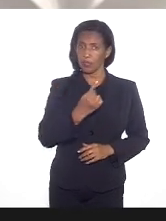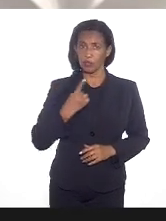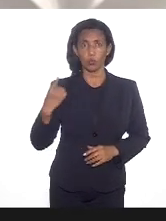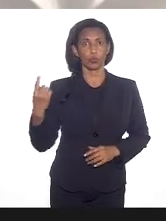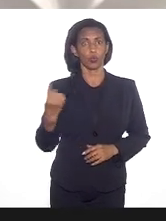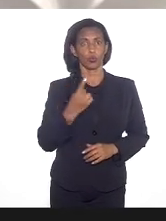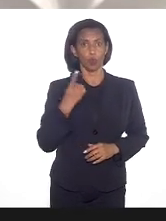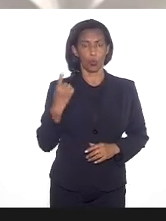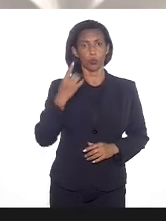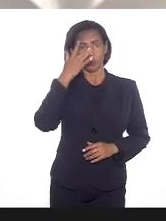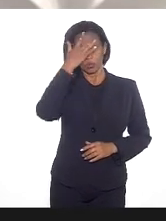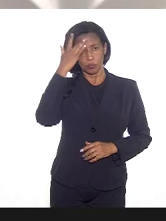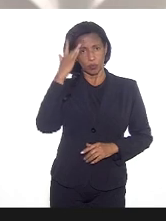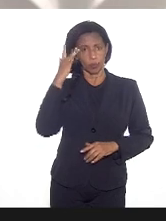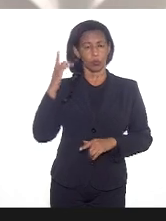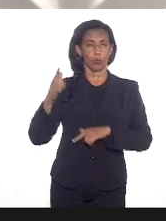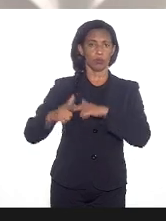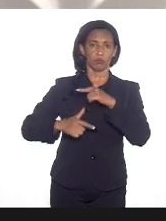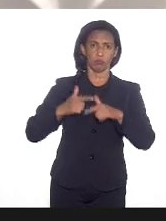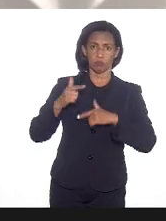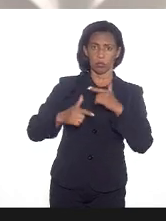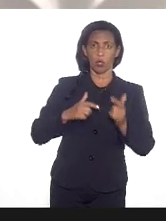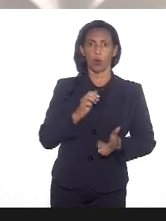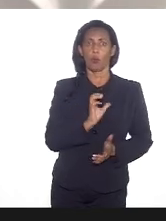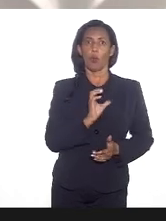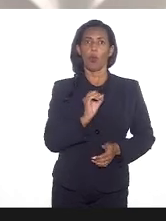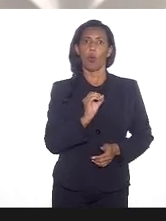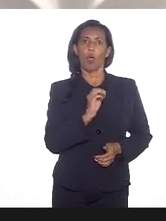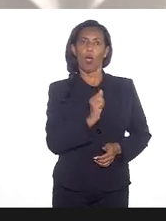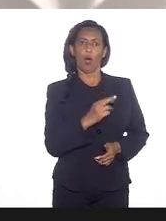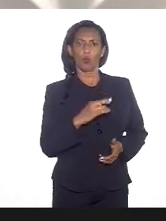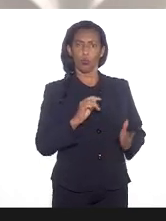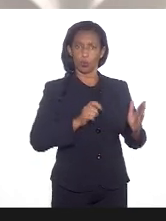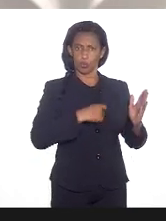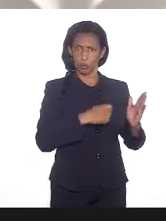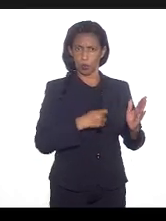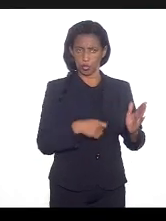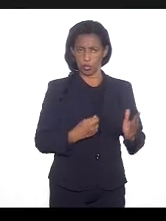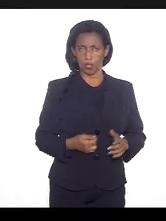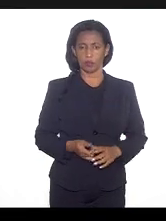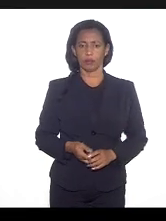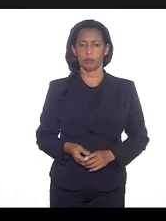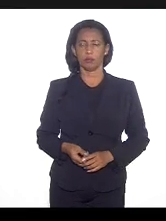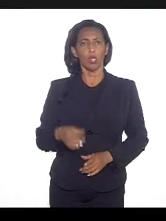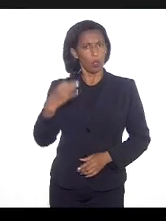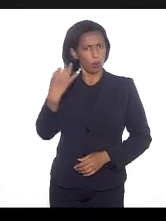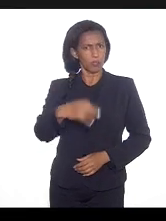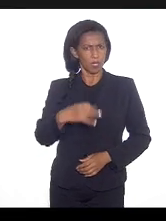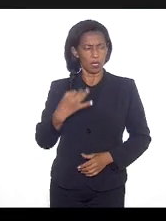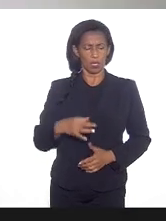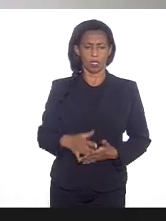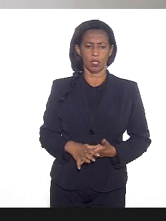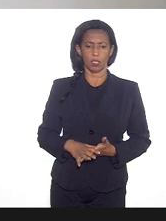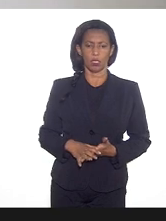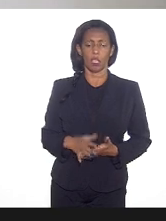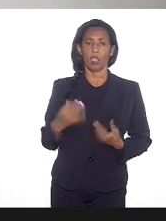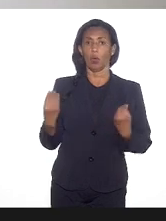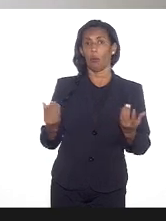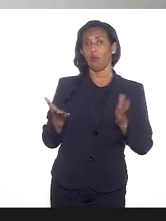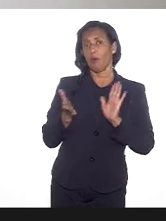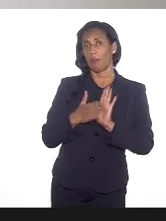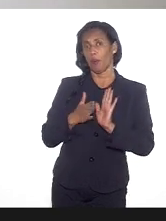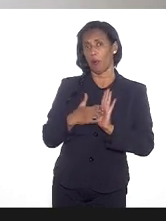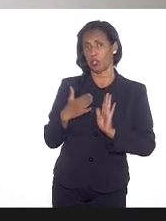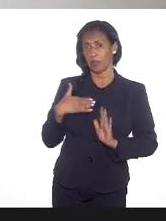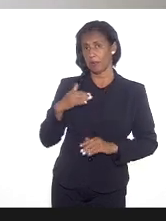todos os integrantes da CPI como autores dos projetos de lei. Com certeza, deputada. É porque, como foi uma proposta minha